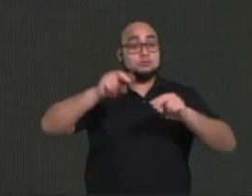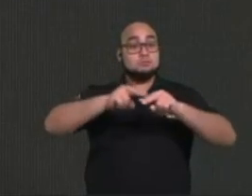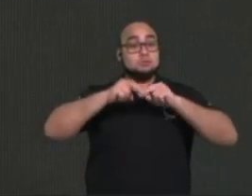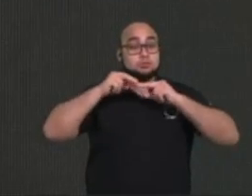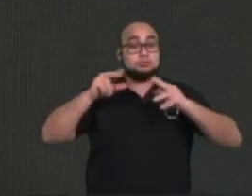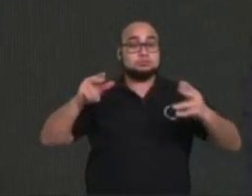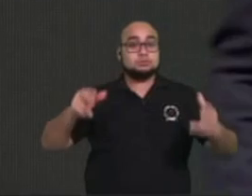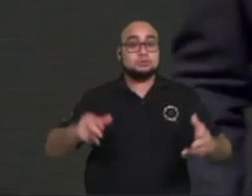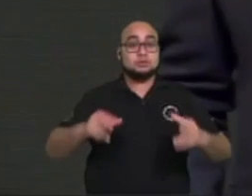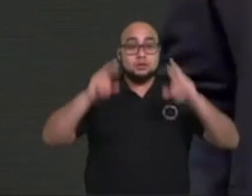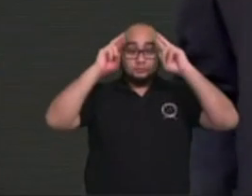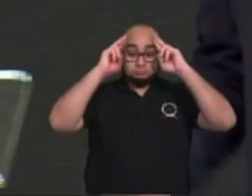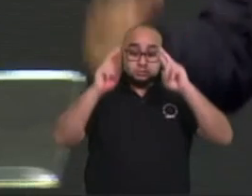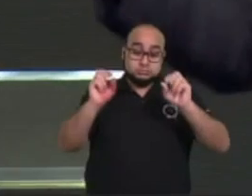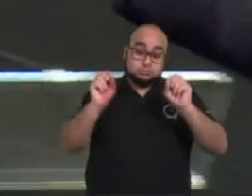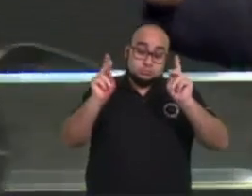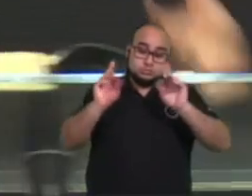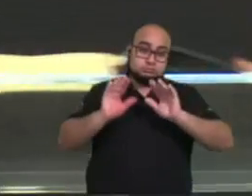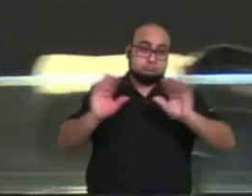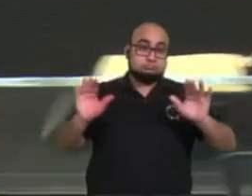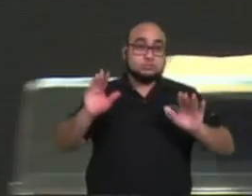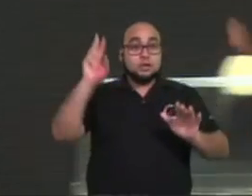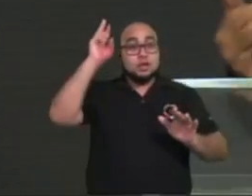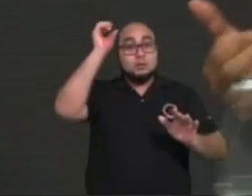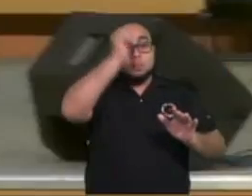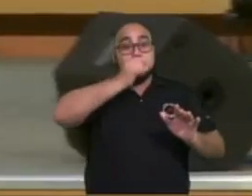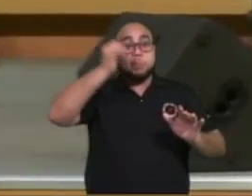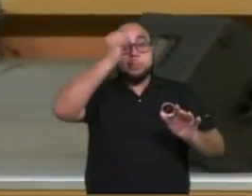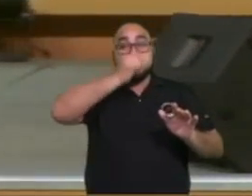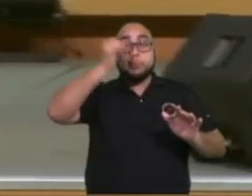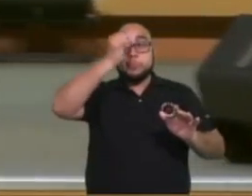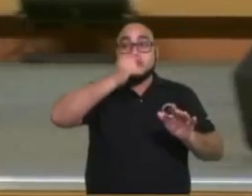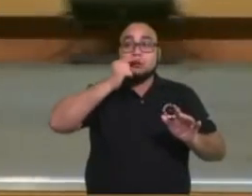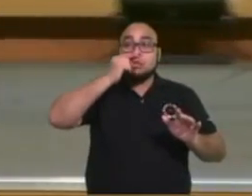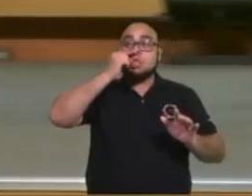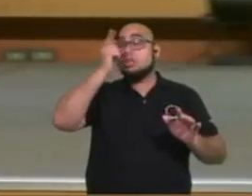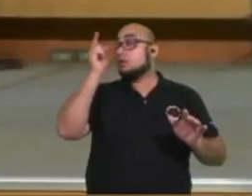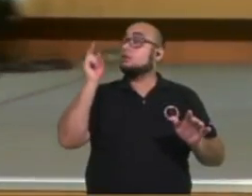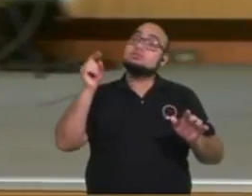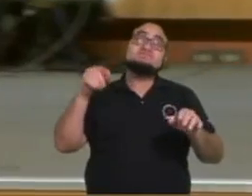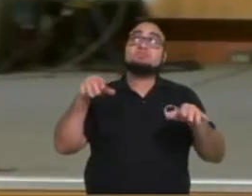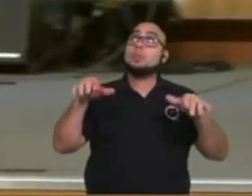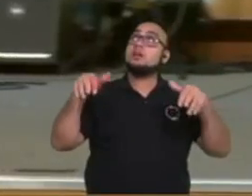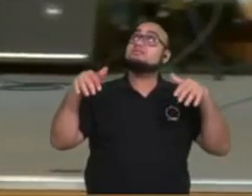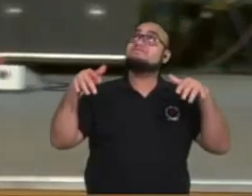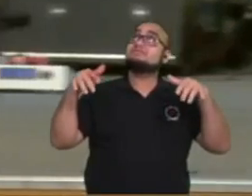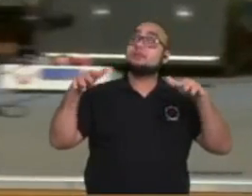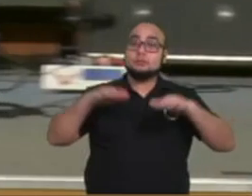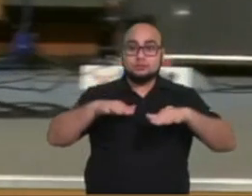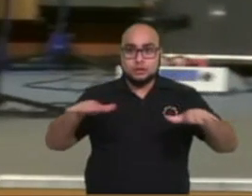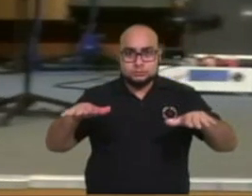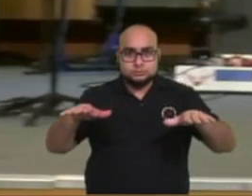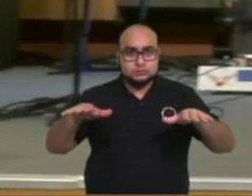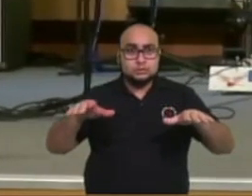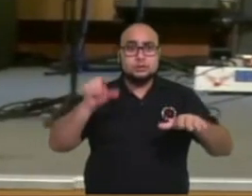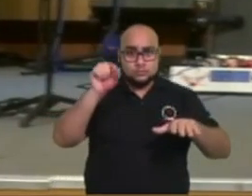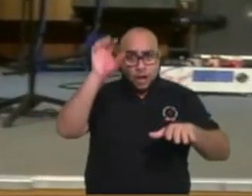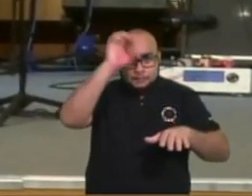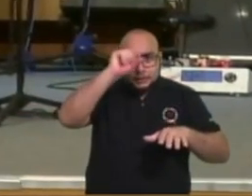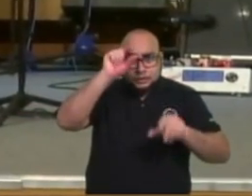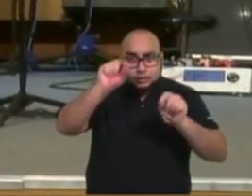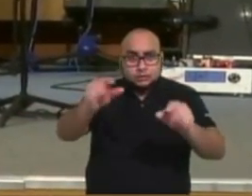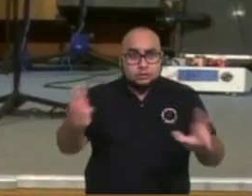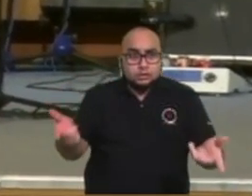e com todo respeito pensa Rapaz você sempre irmãos aprenda a gente que aprender a saber se medir